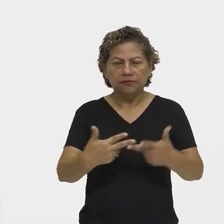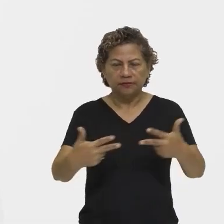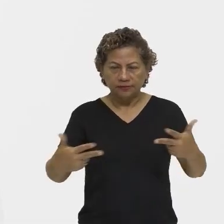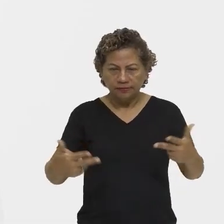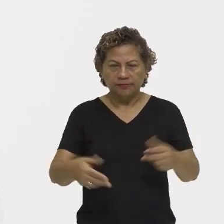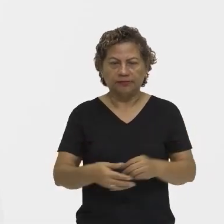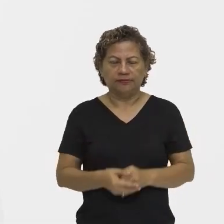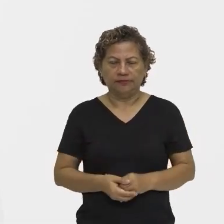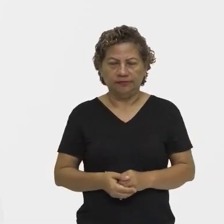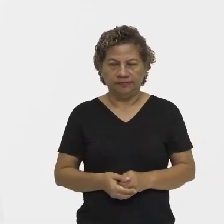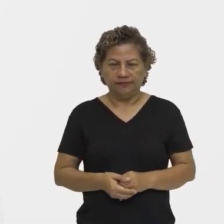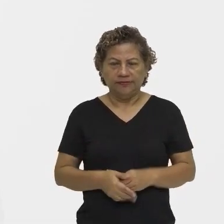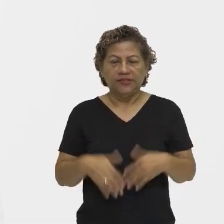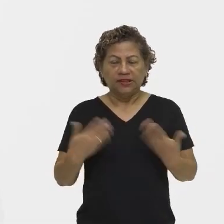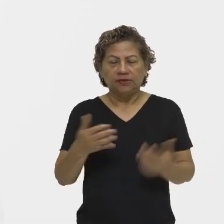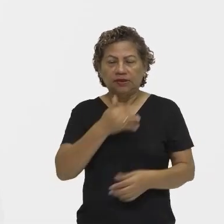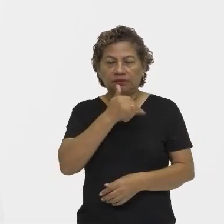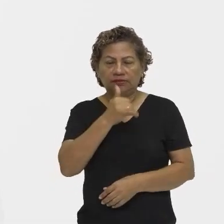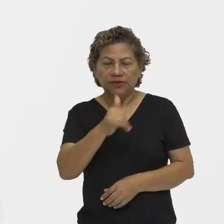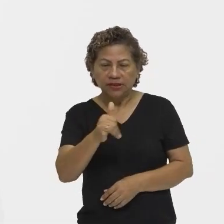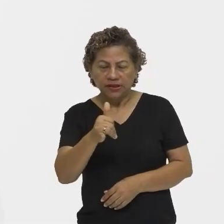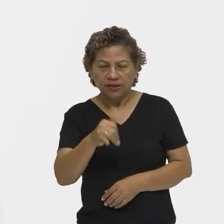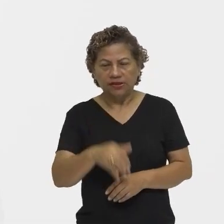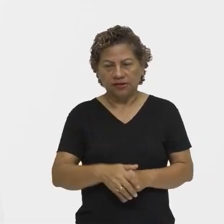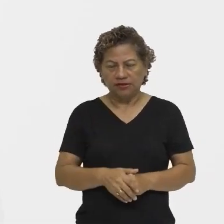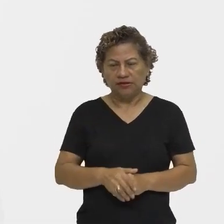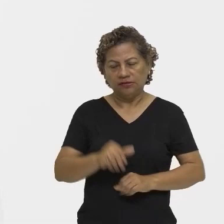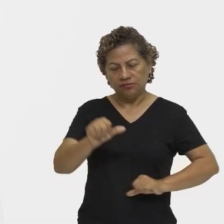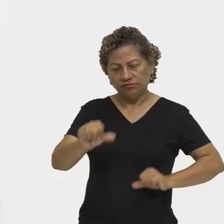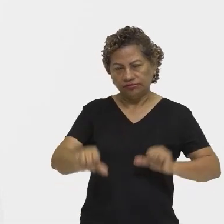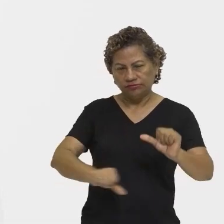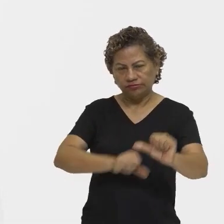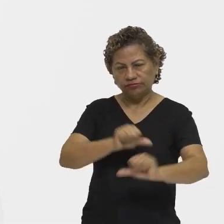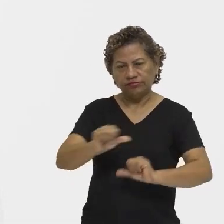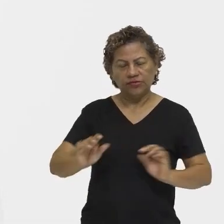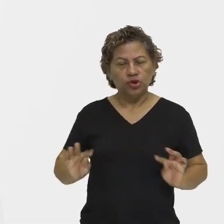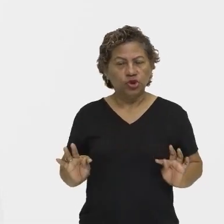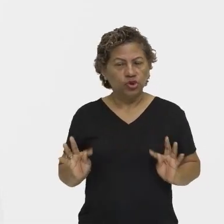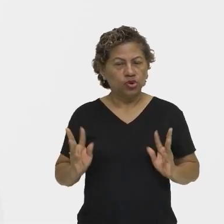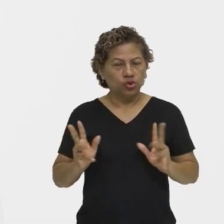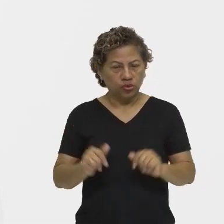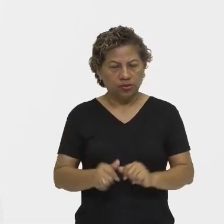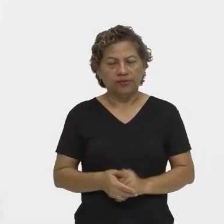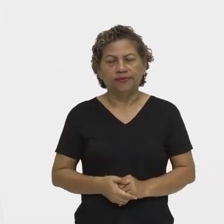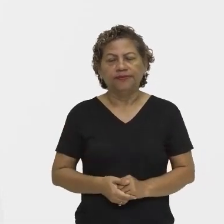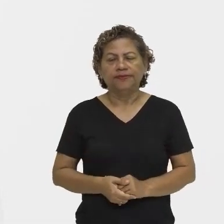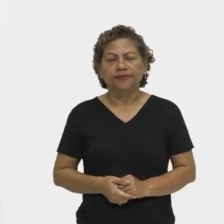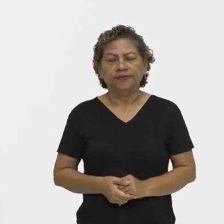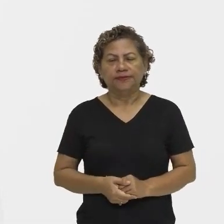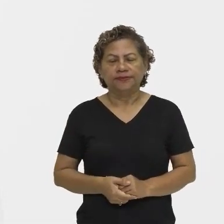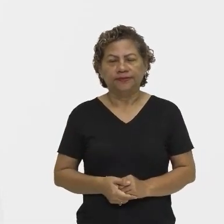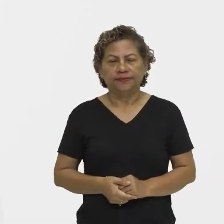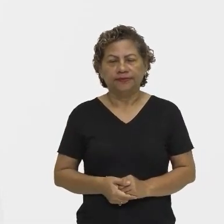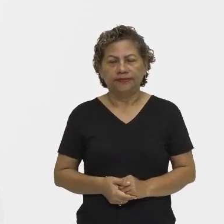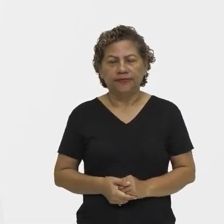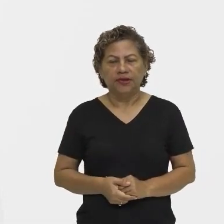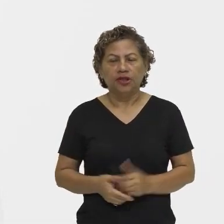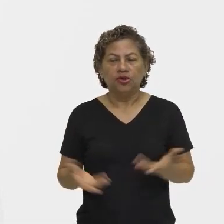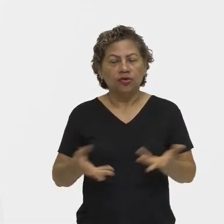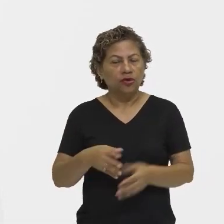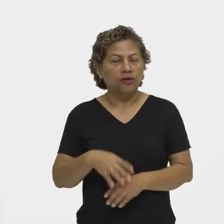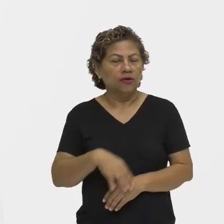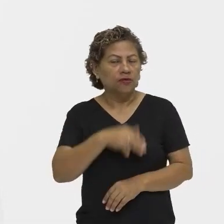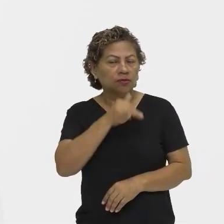como agente de todas as transformações. Né, pessoal? Então, vamos aqui ver um